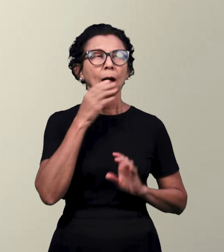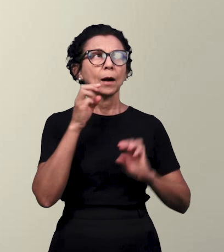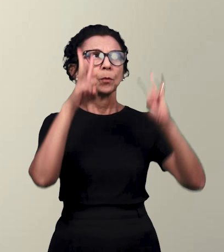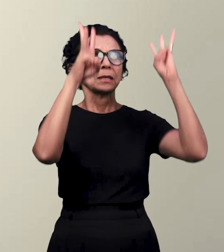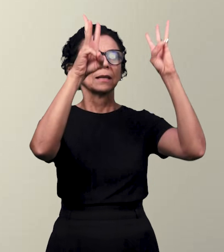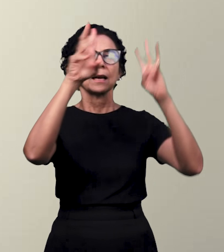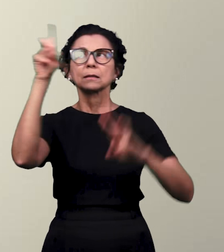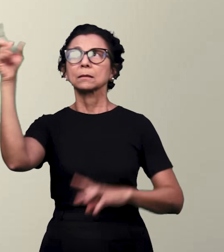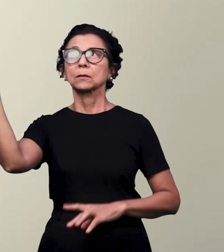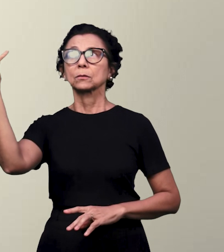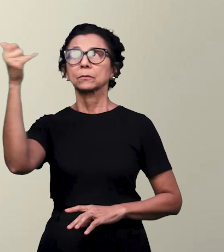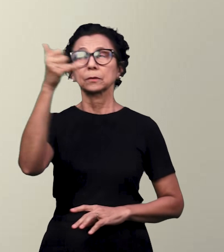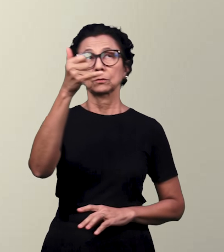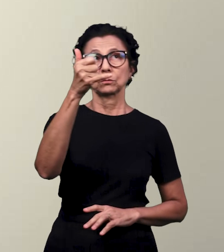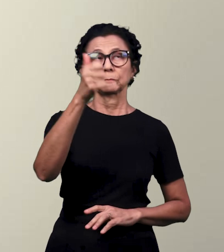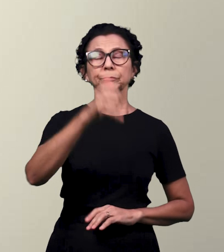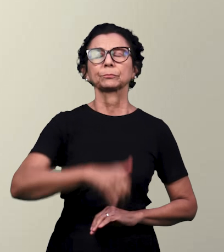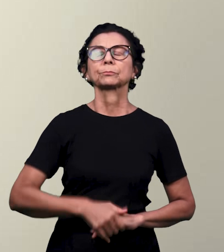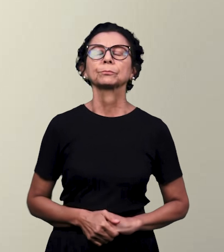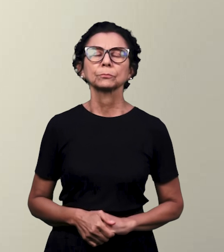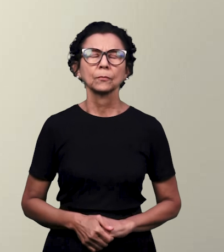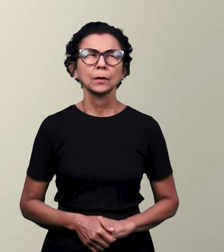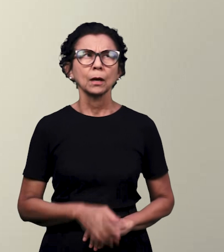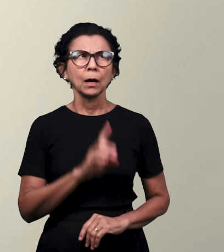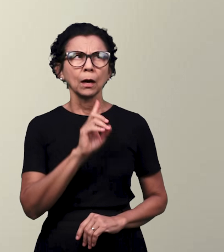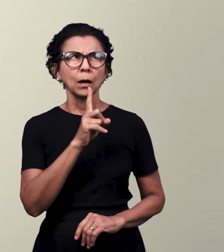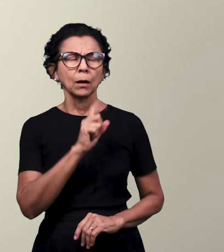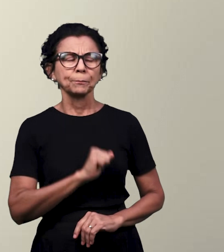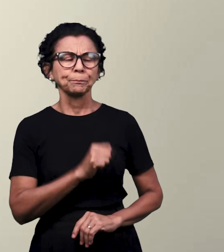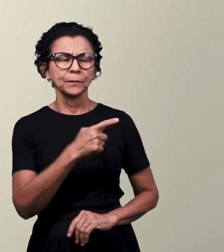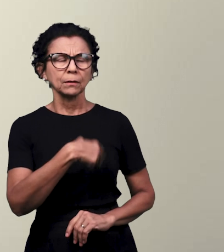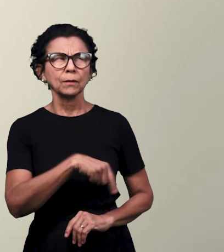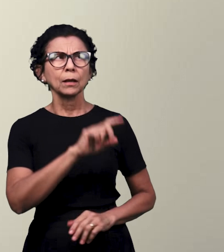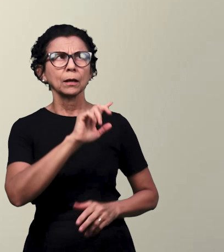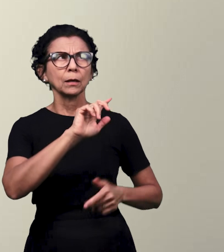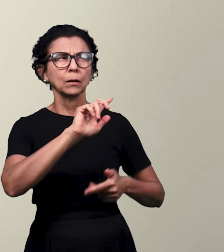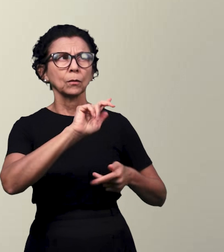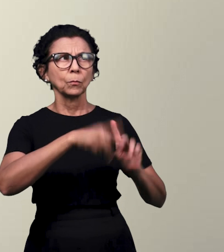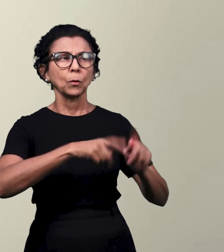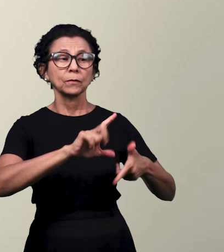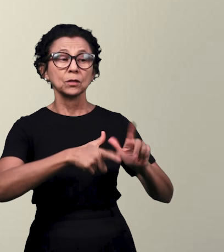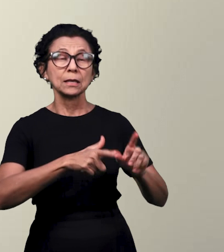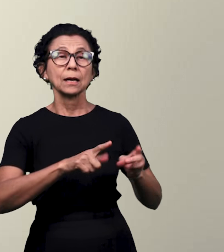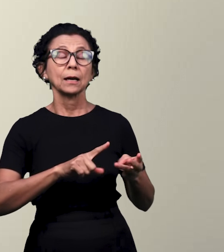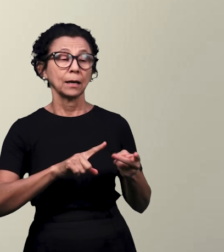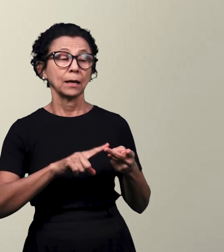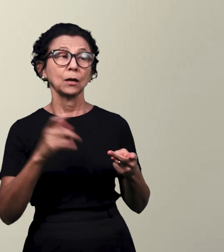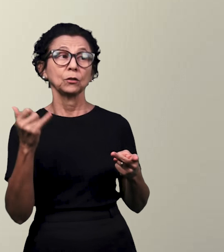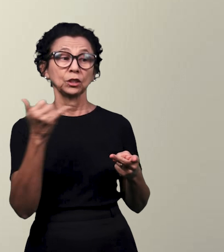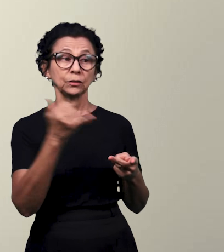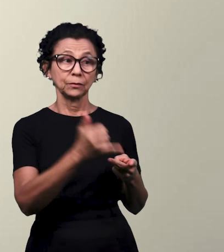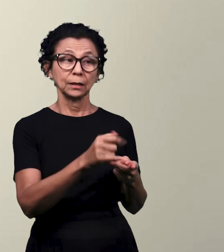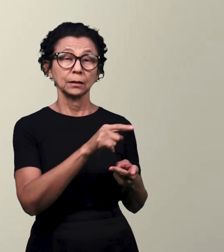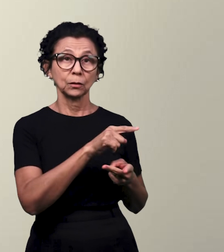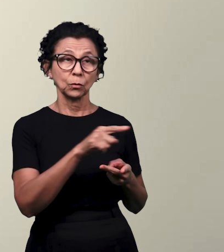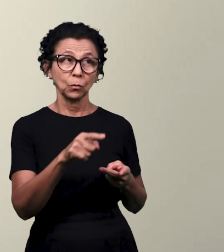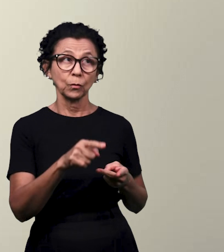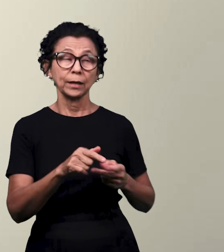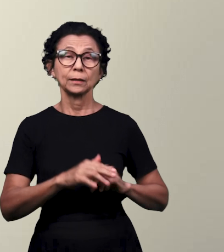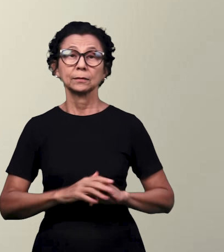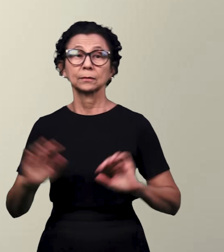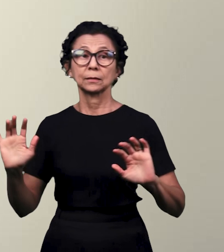a Moisés, dizendo: Fala aos filhos de Israel e dize-lhes: As solenidades do